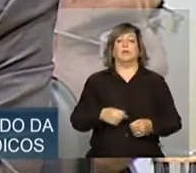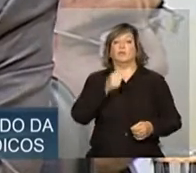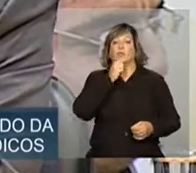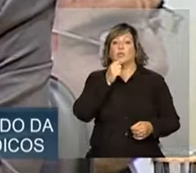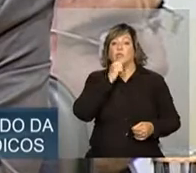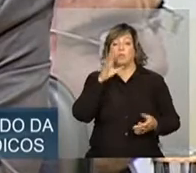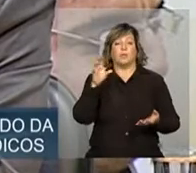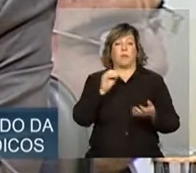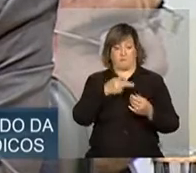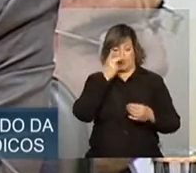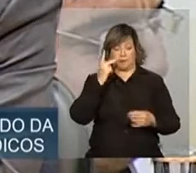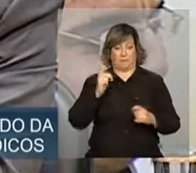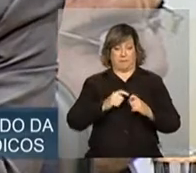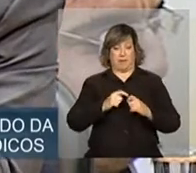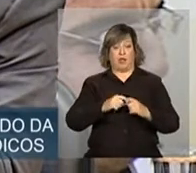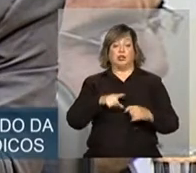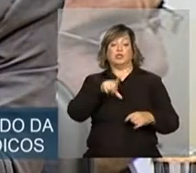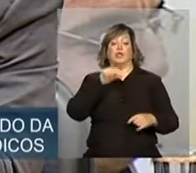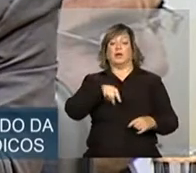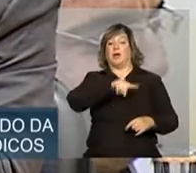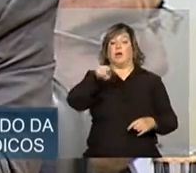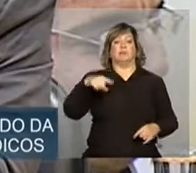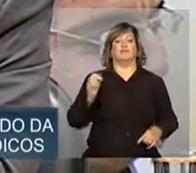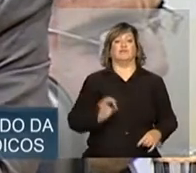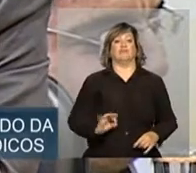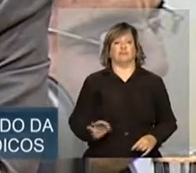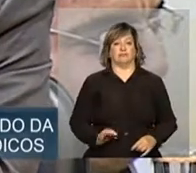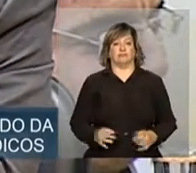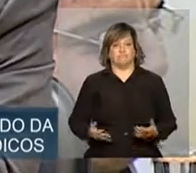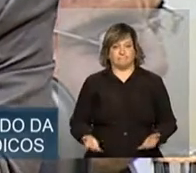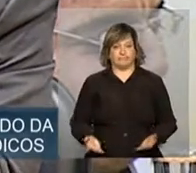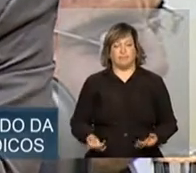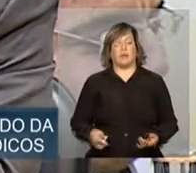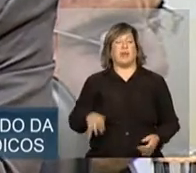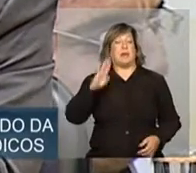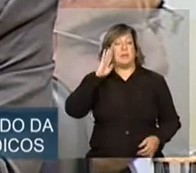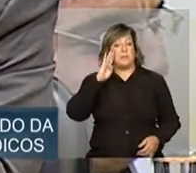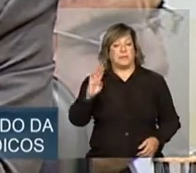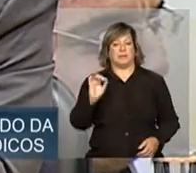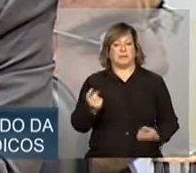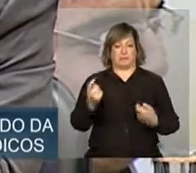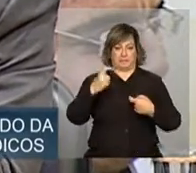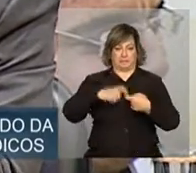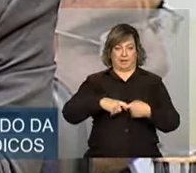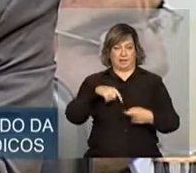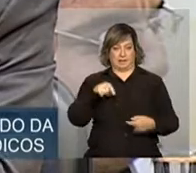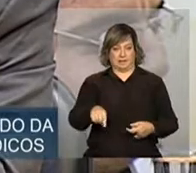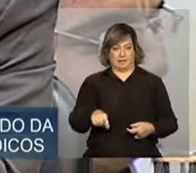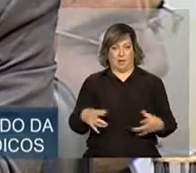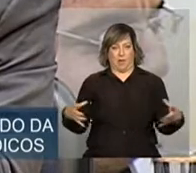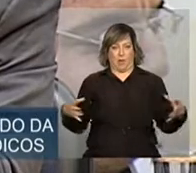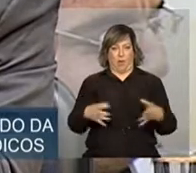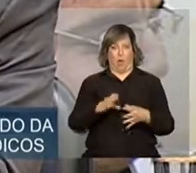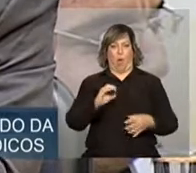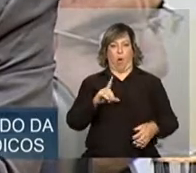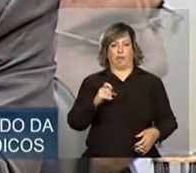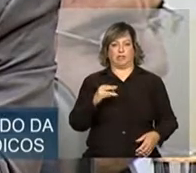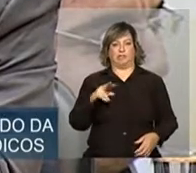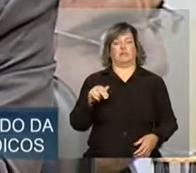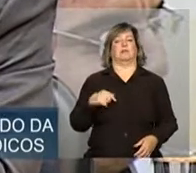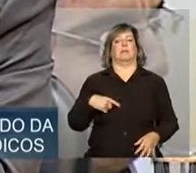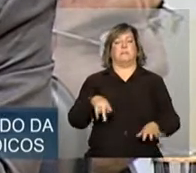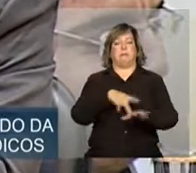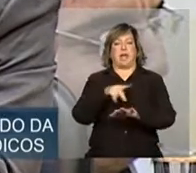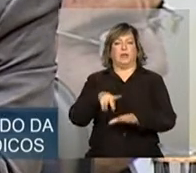opção por nenhum profissional médico então a nossa prioridade nas parcerias coletivas com